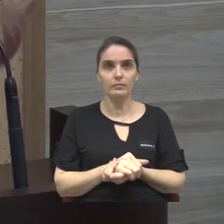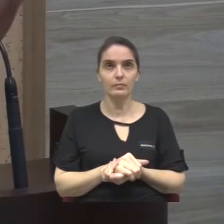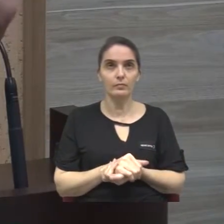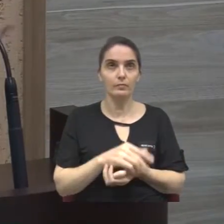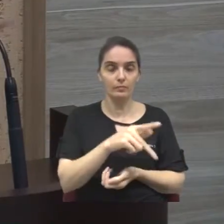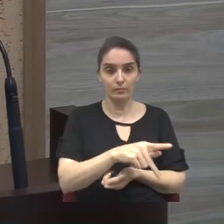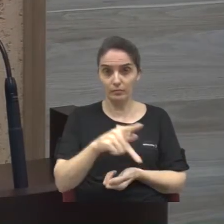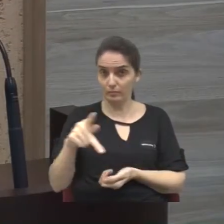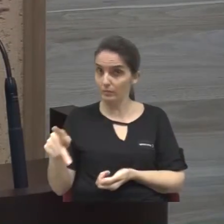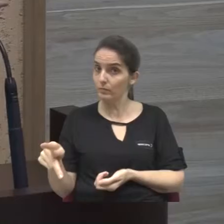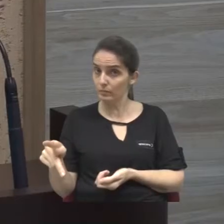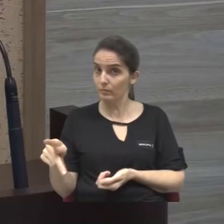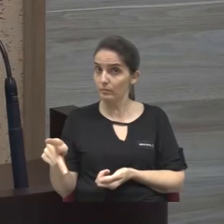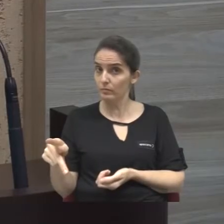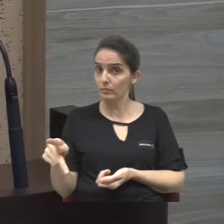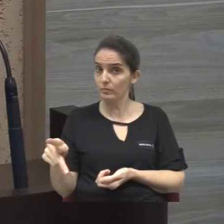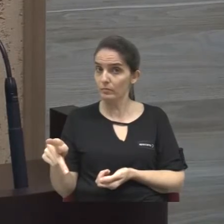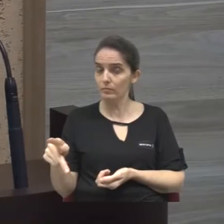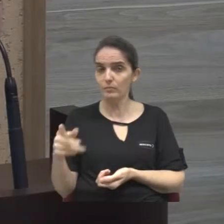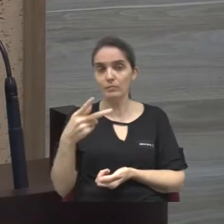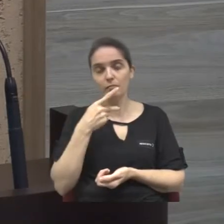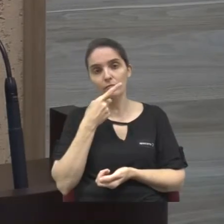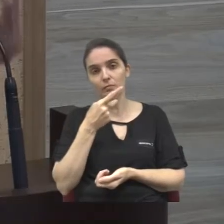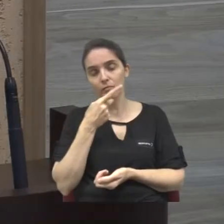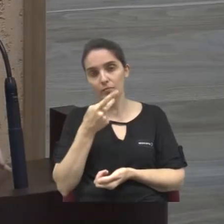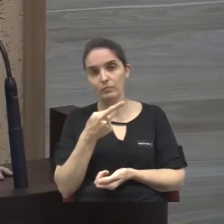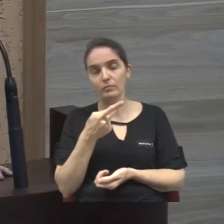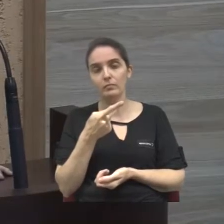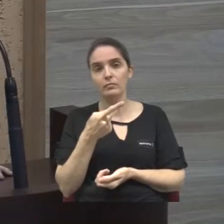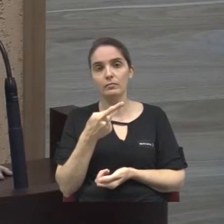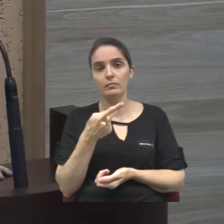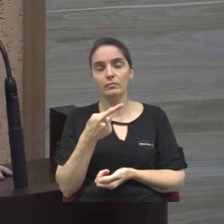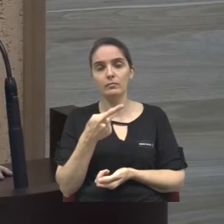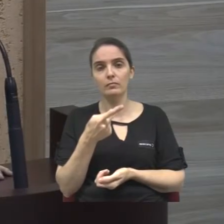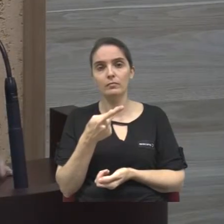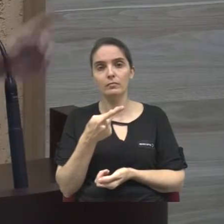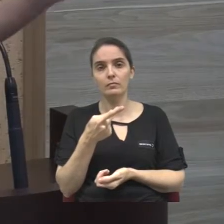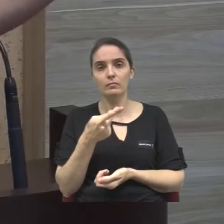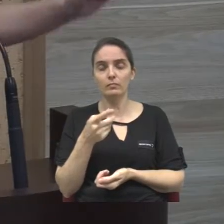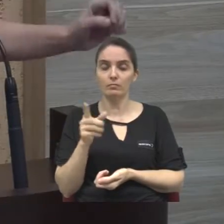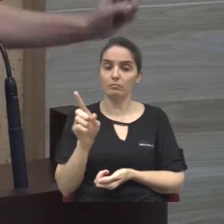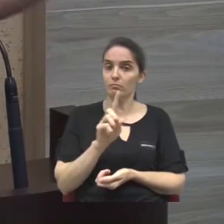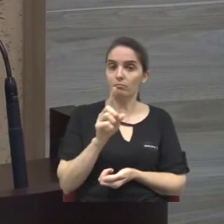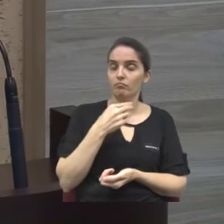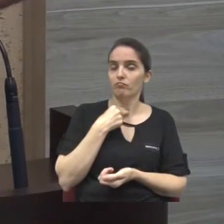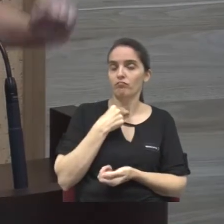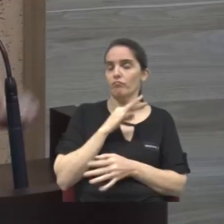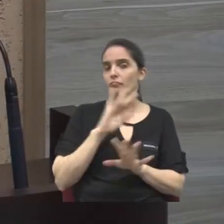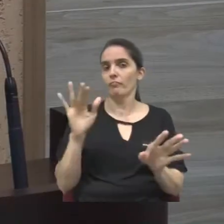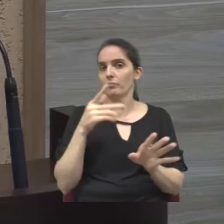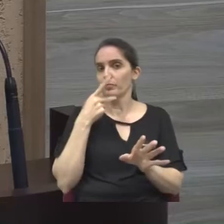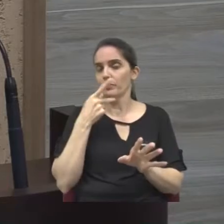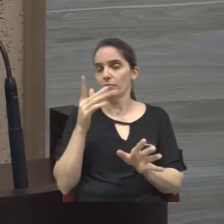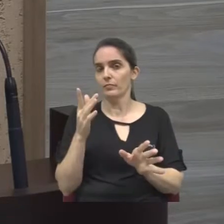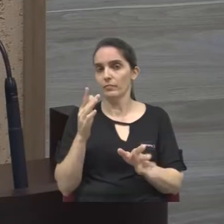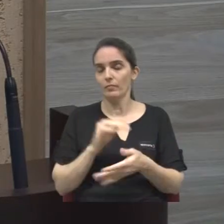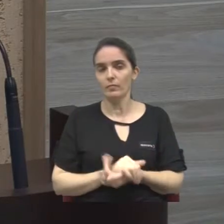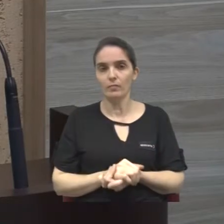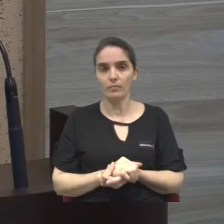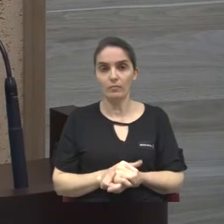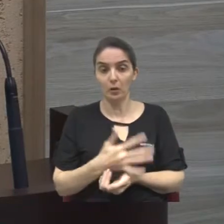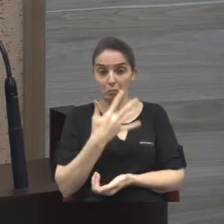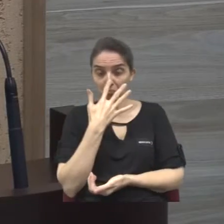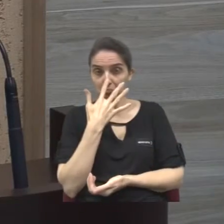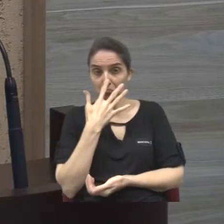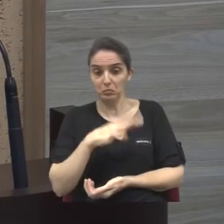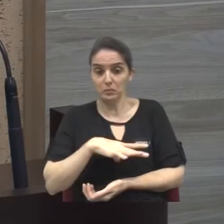que trouxe para ele este ponto de negativa. Aliás, admiro a coragem